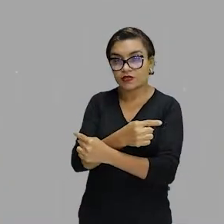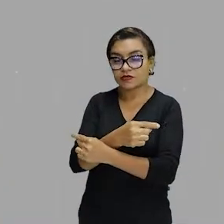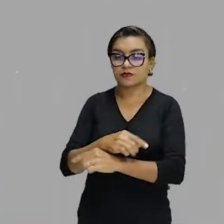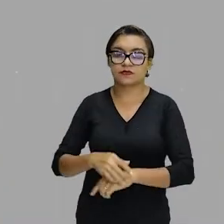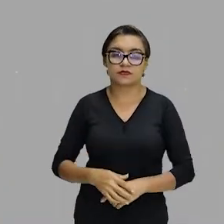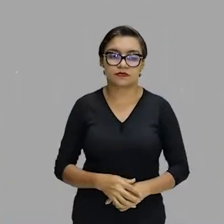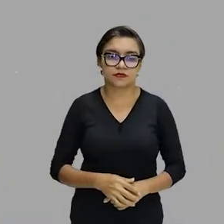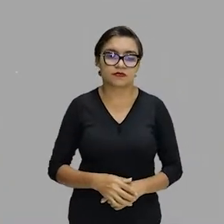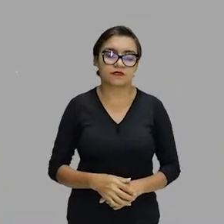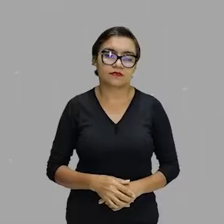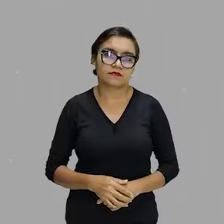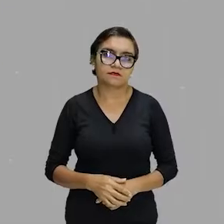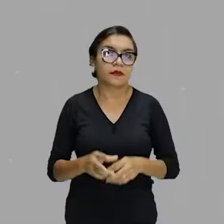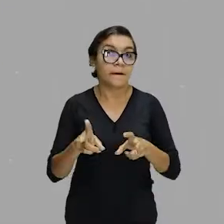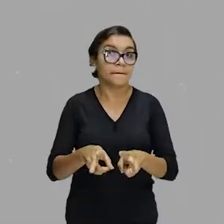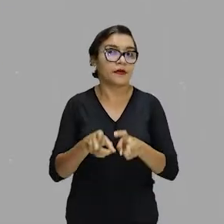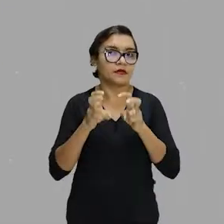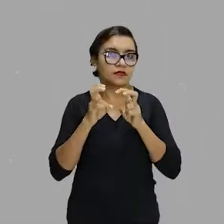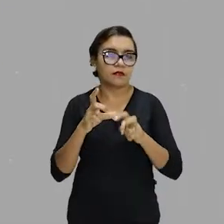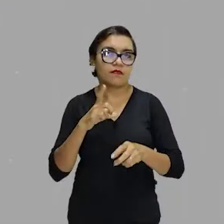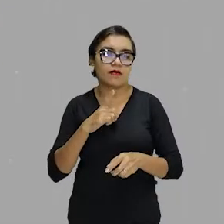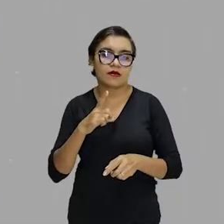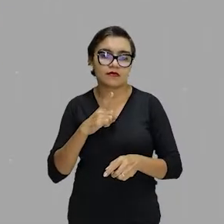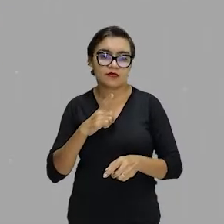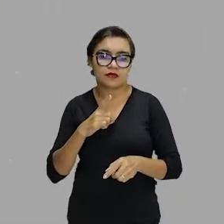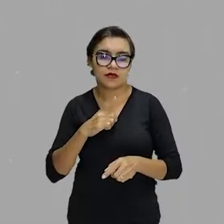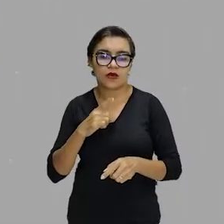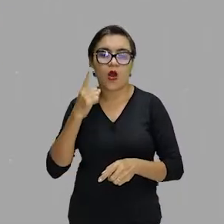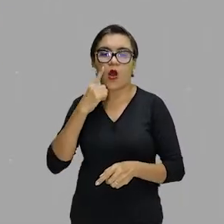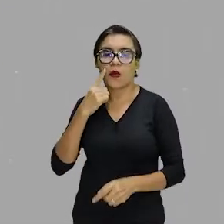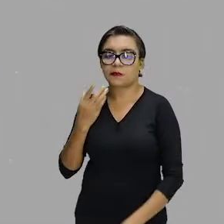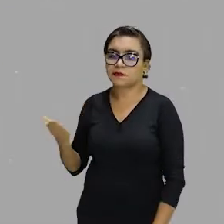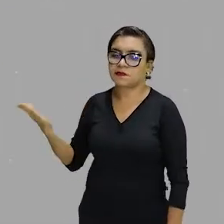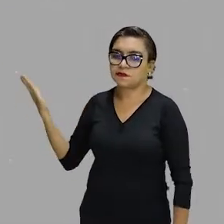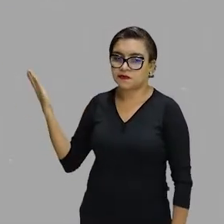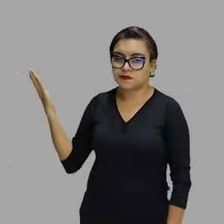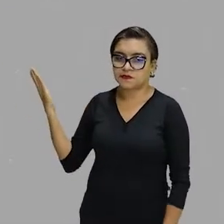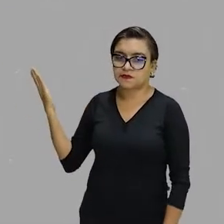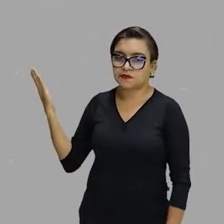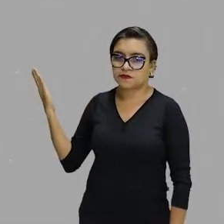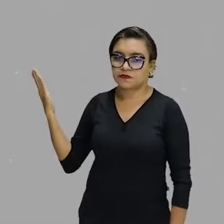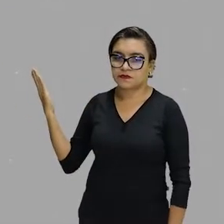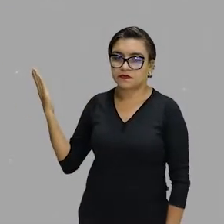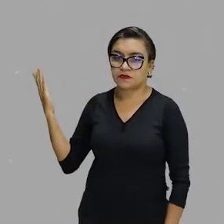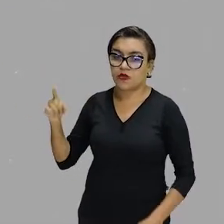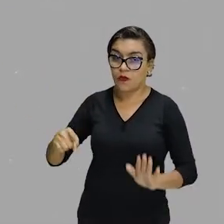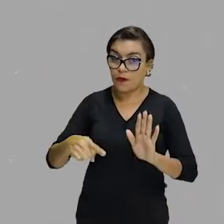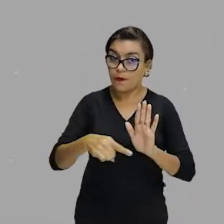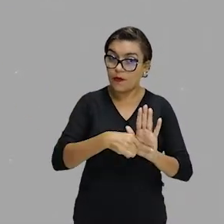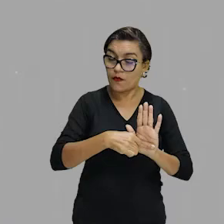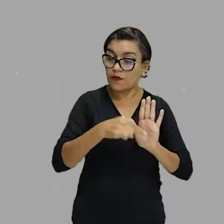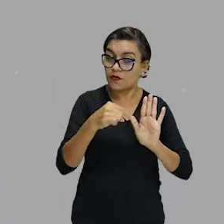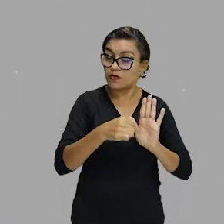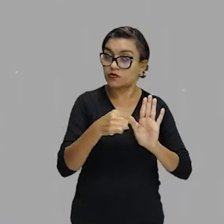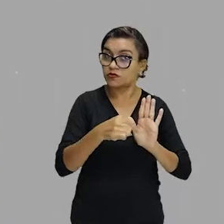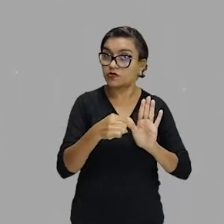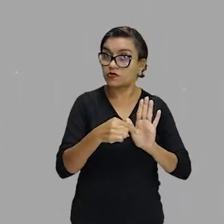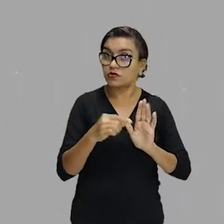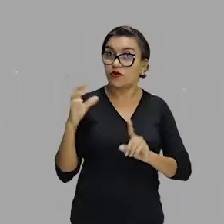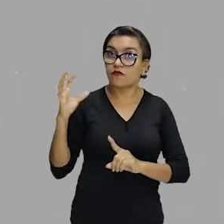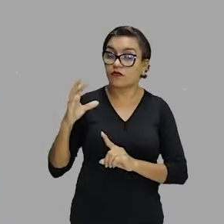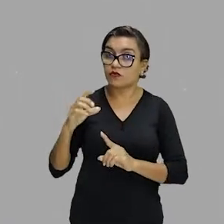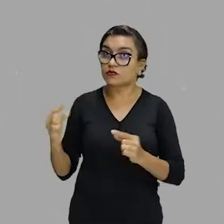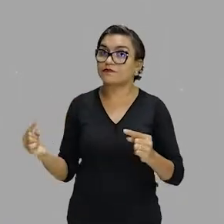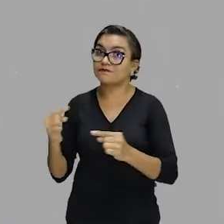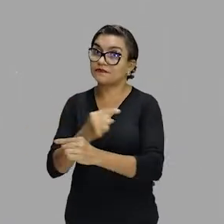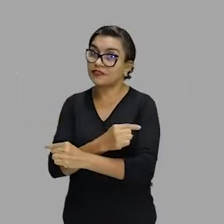Então, note que eu tenho meio elevado a menos 2 e o sinal negativo me diz o quê? Qual é o comando?